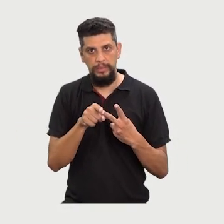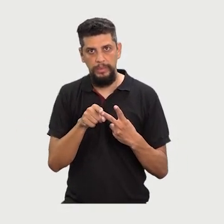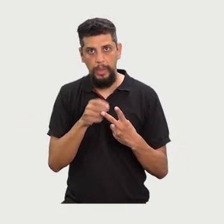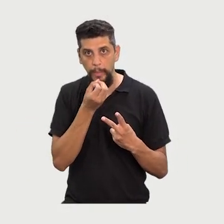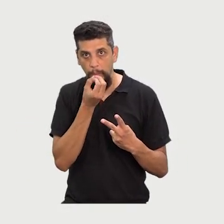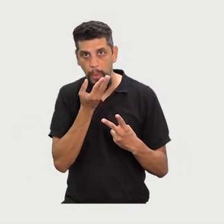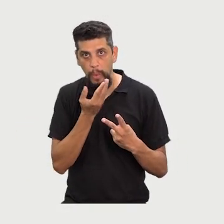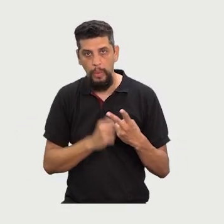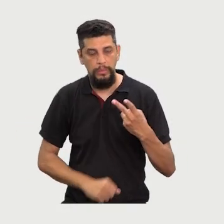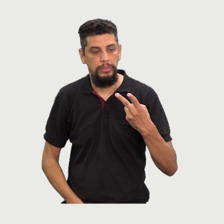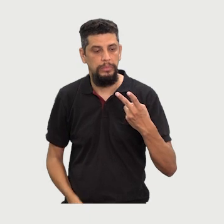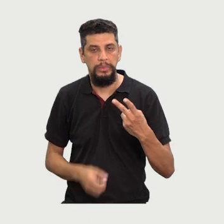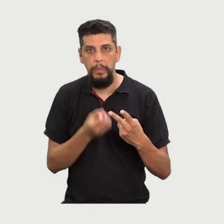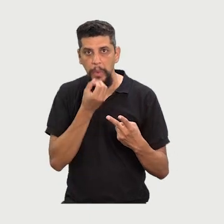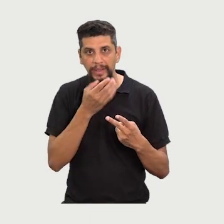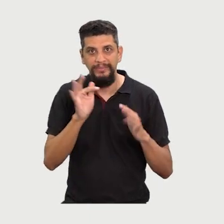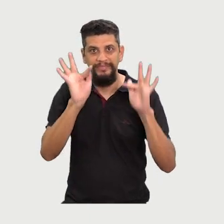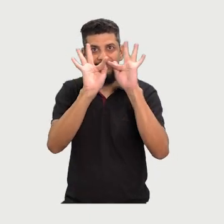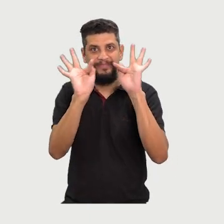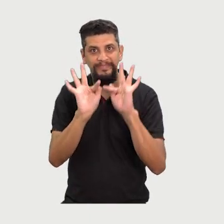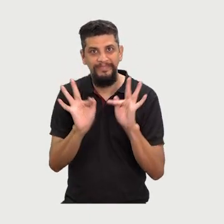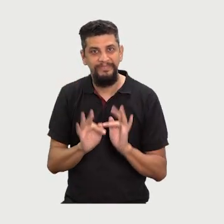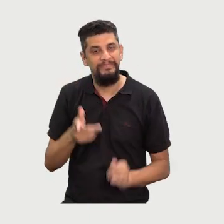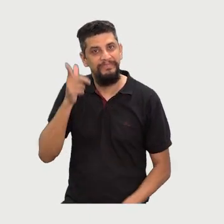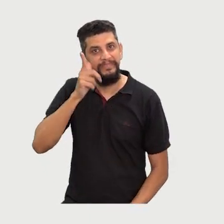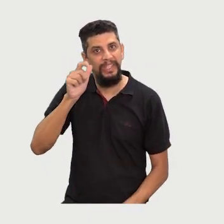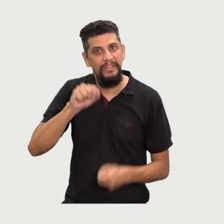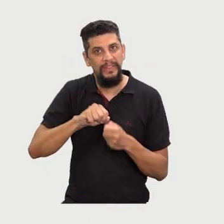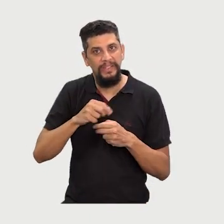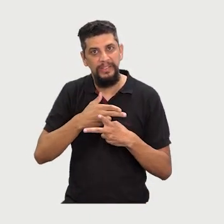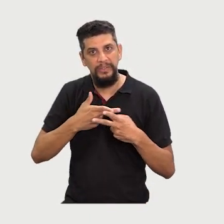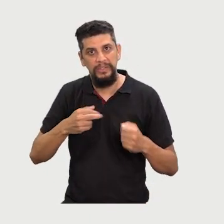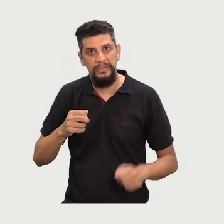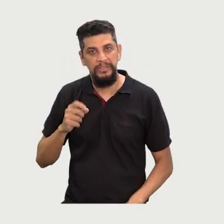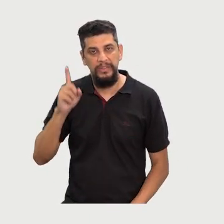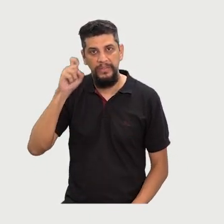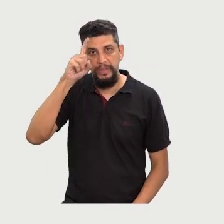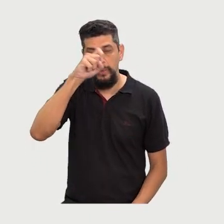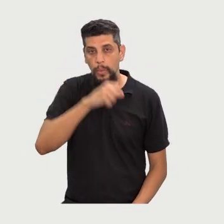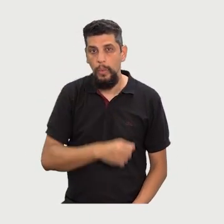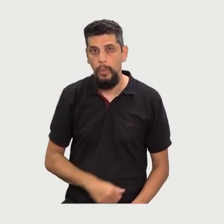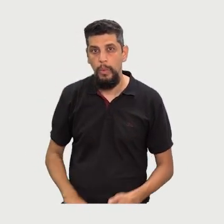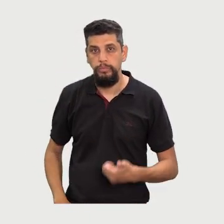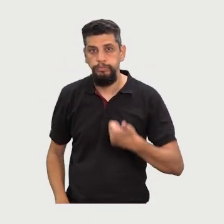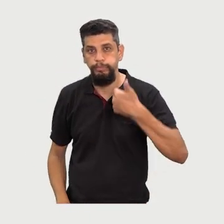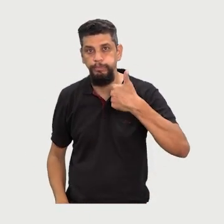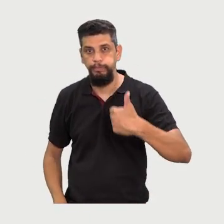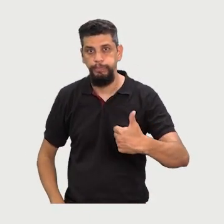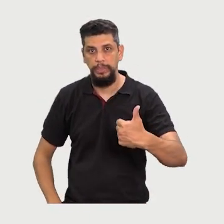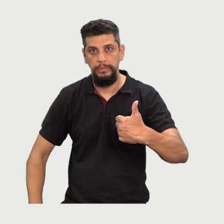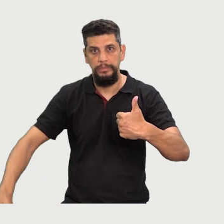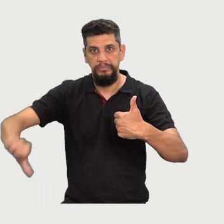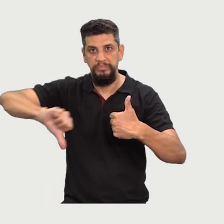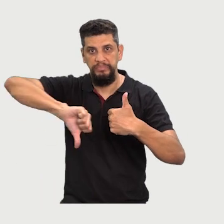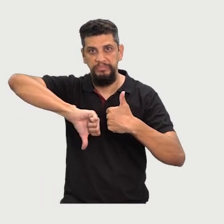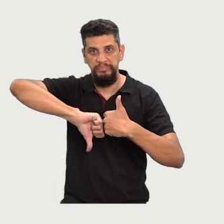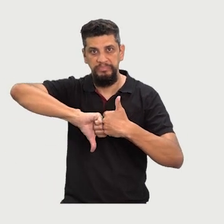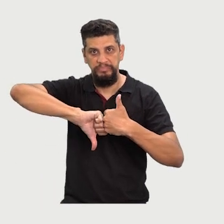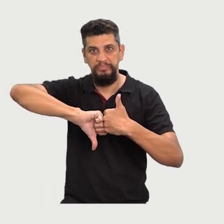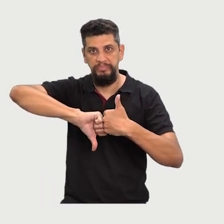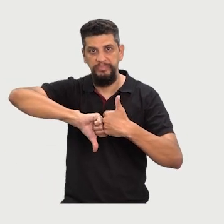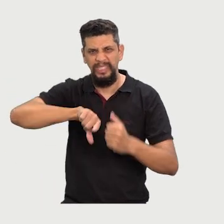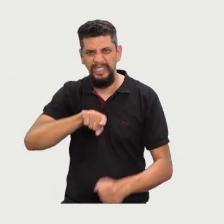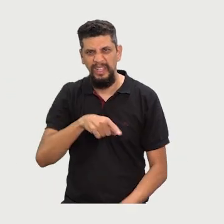lados. Um bom, que é ficar feliz quando você consegue fazer algo difícil, e o outro meio ruim, que é quando você